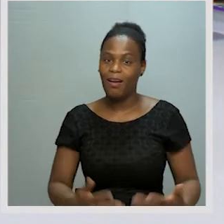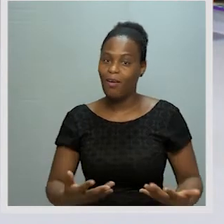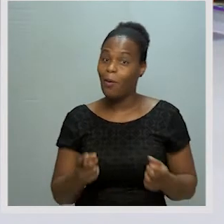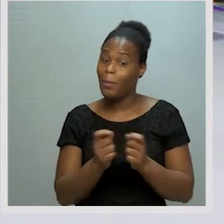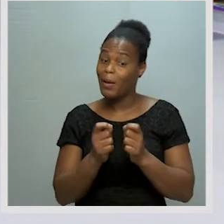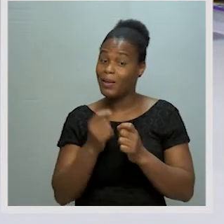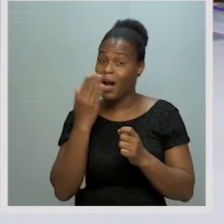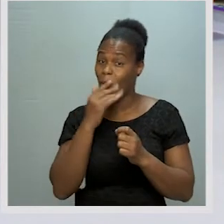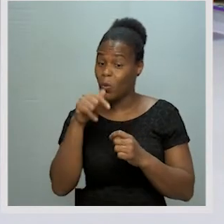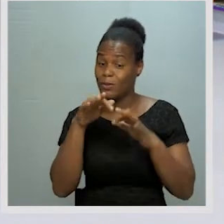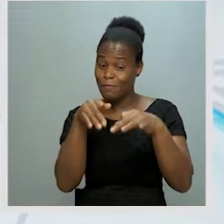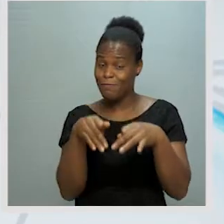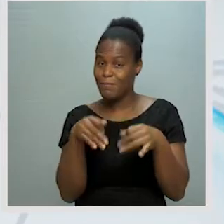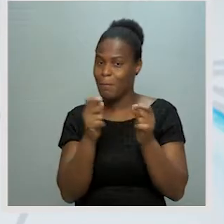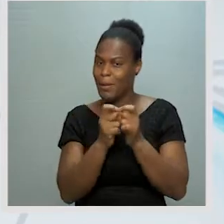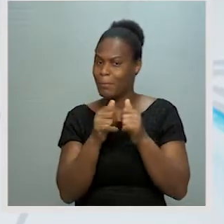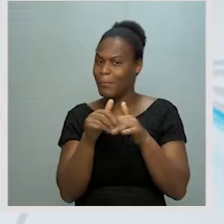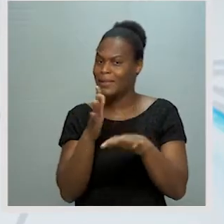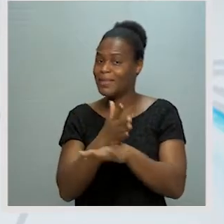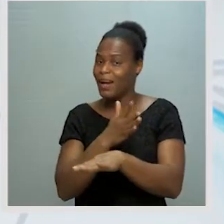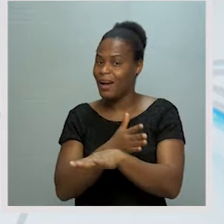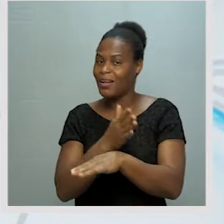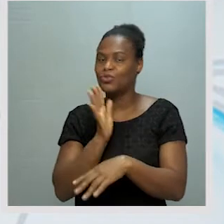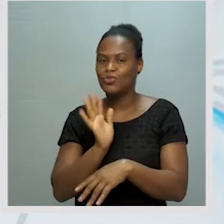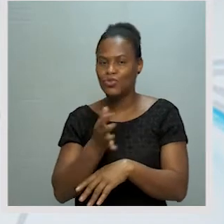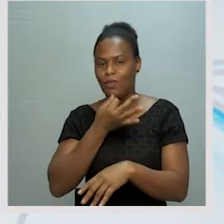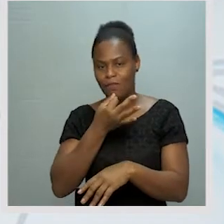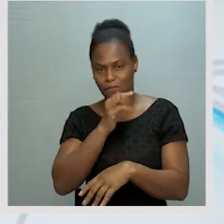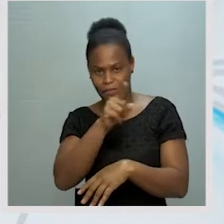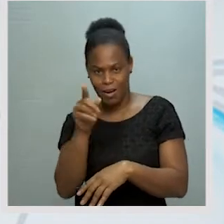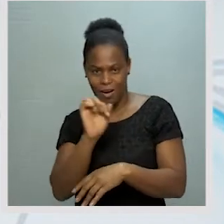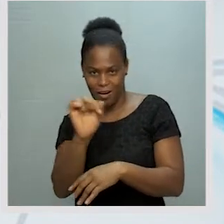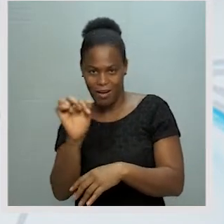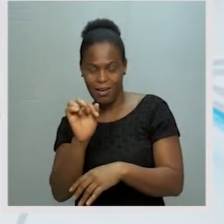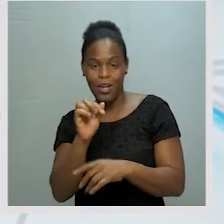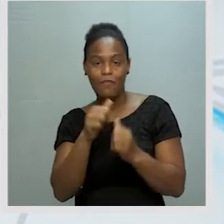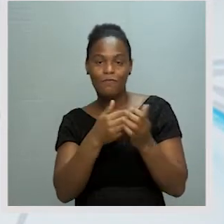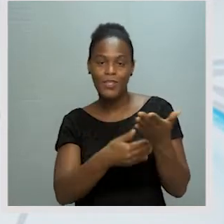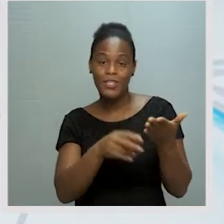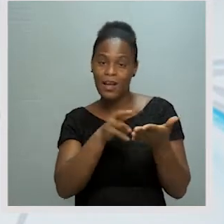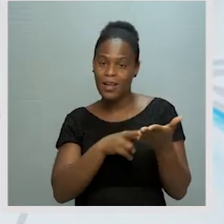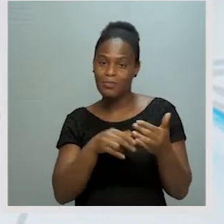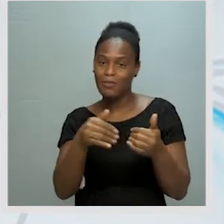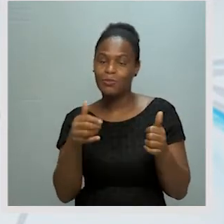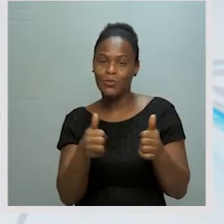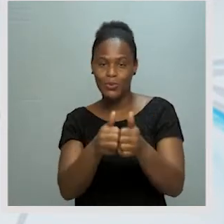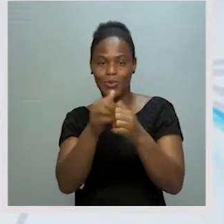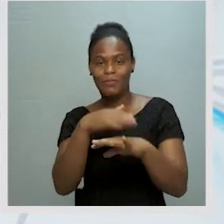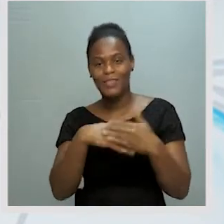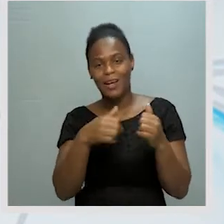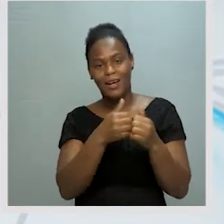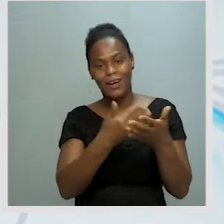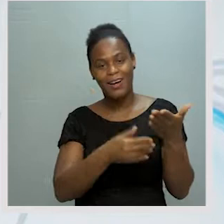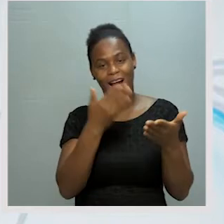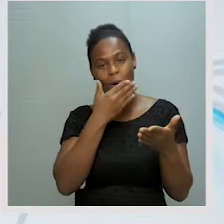Estamos quase a terminar a nossa aula de hoje. Mas antes, como eu já falei de ficha de leitura, vamos fazer conjuntamente a nossa ficha de leitura